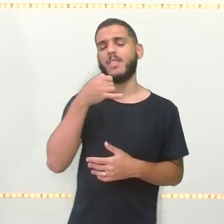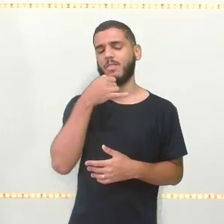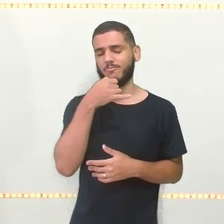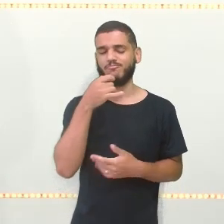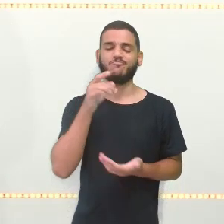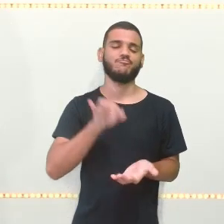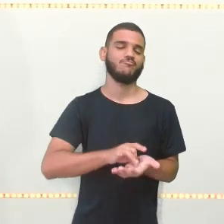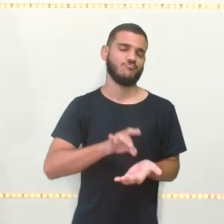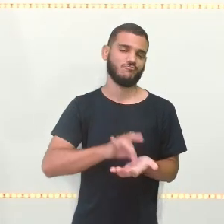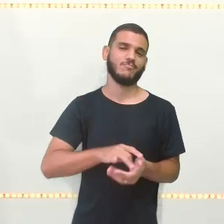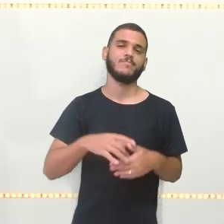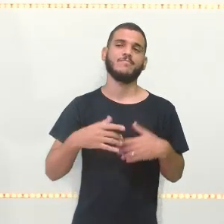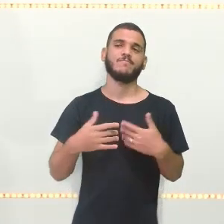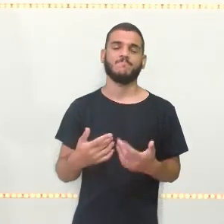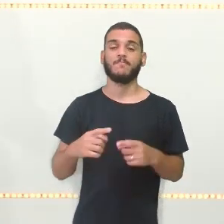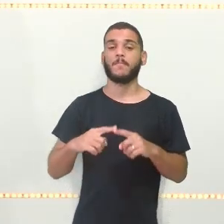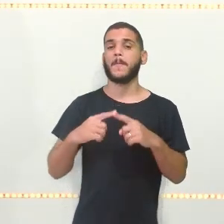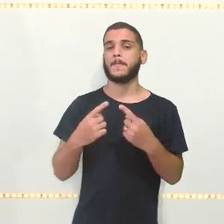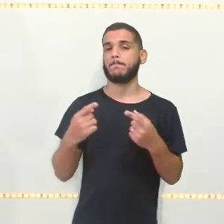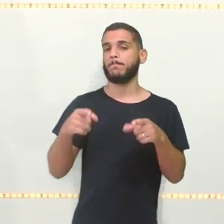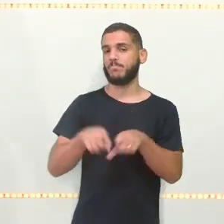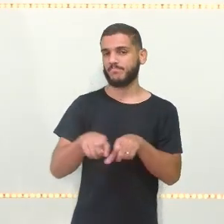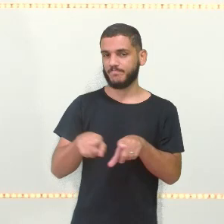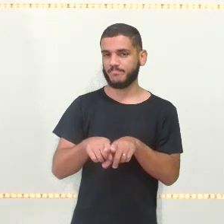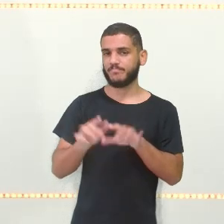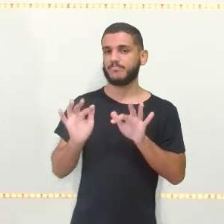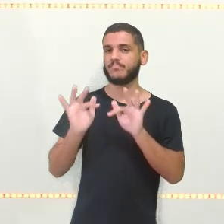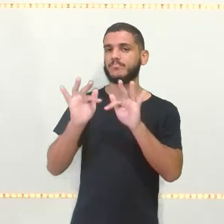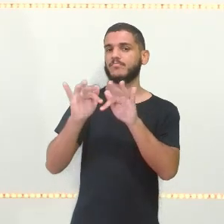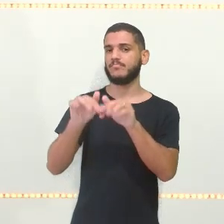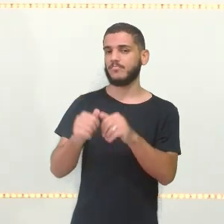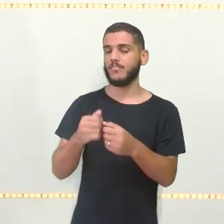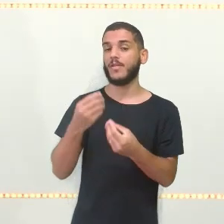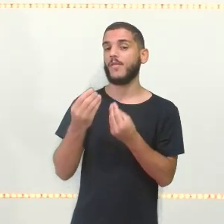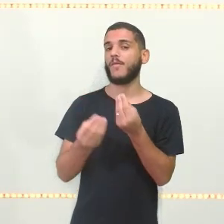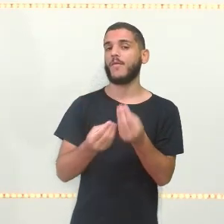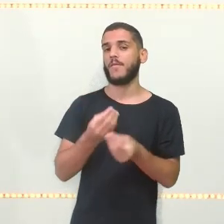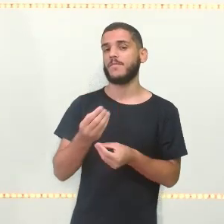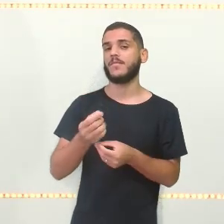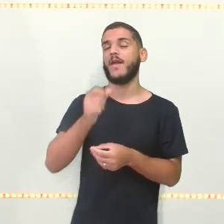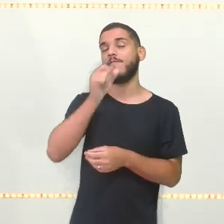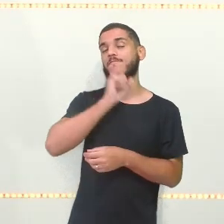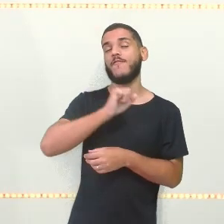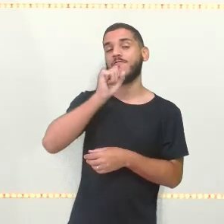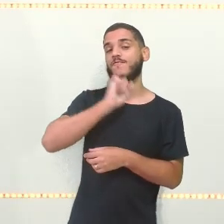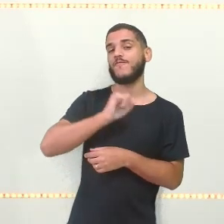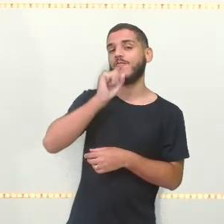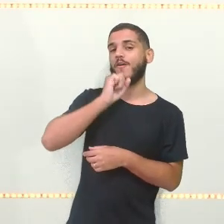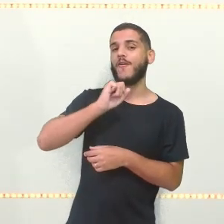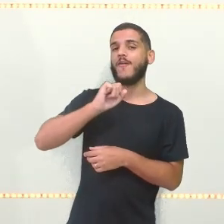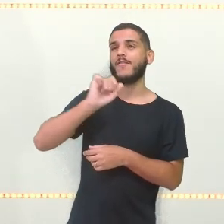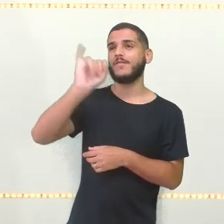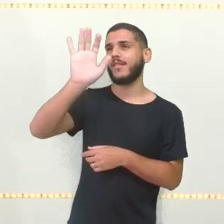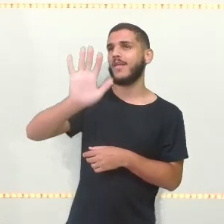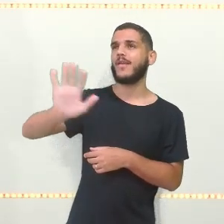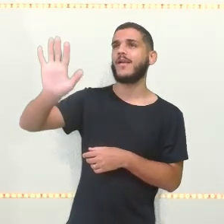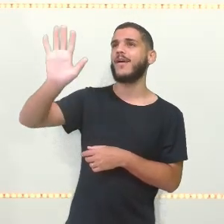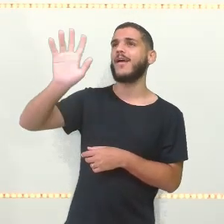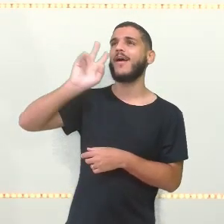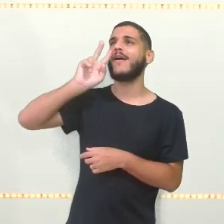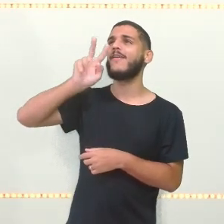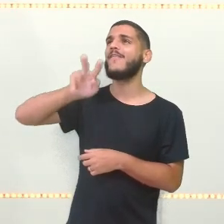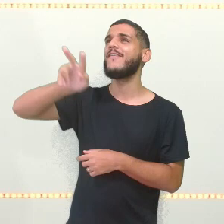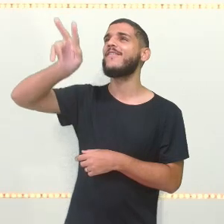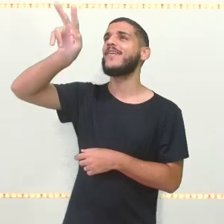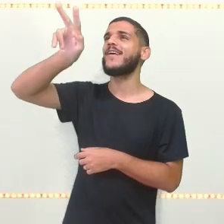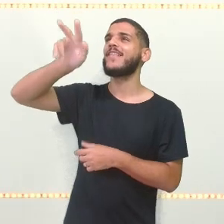é? Mas aí também termina com esse final aí, olha. A avó dela aparecendo e ela